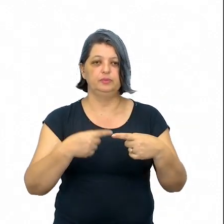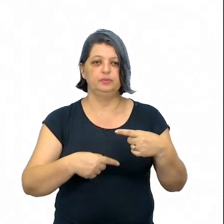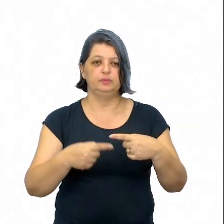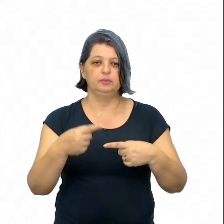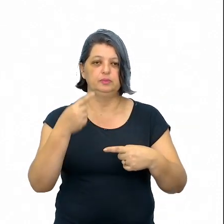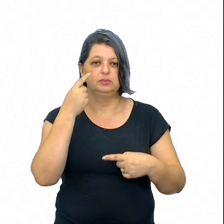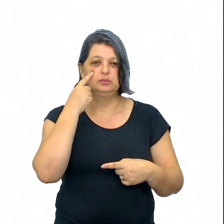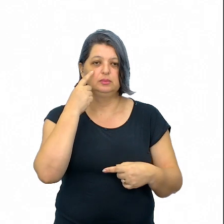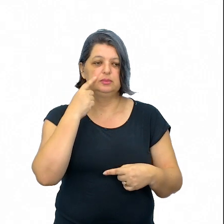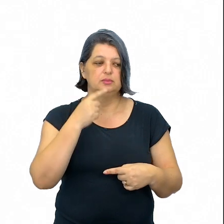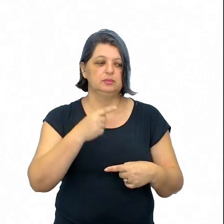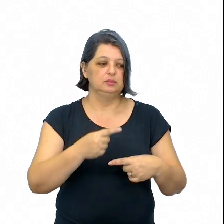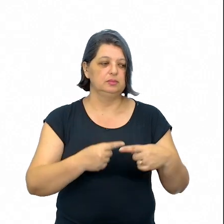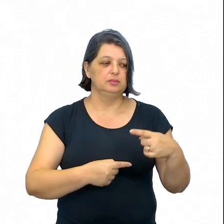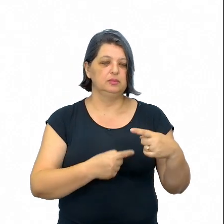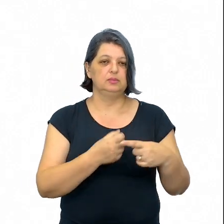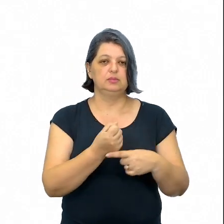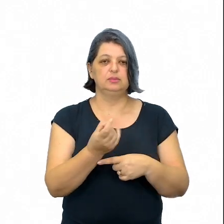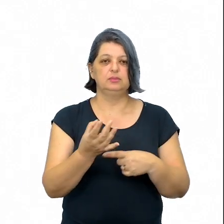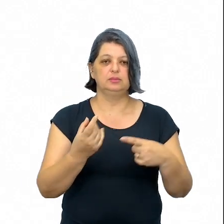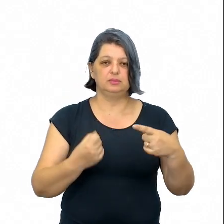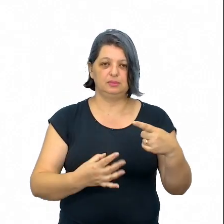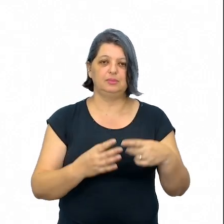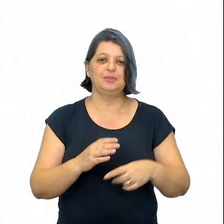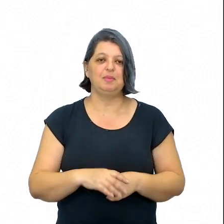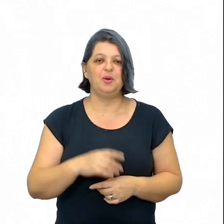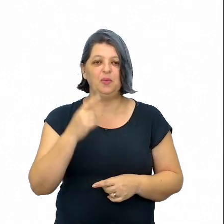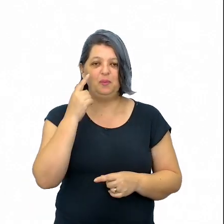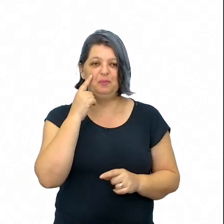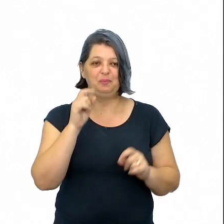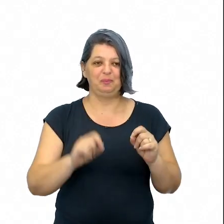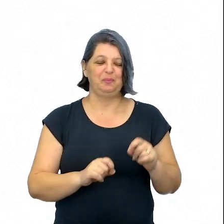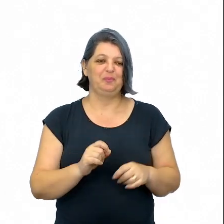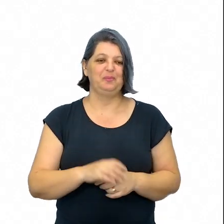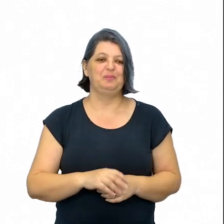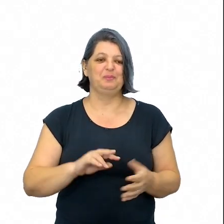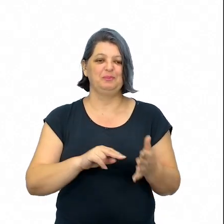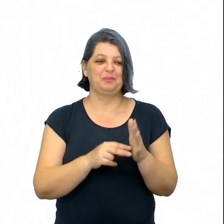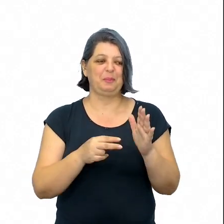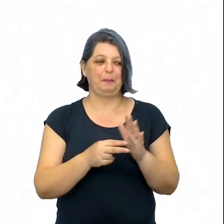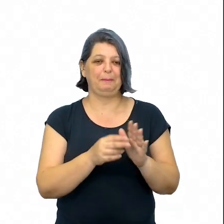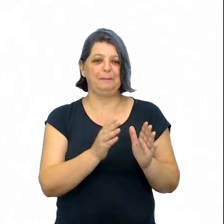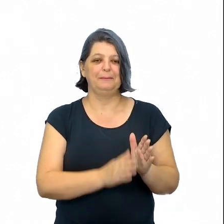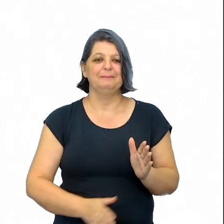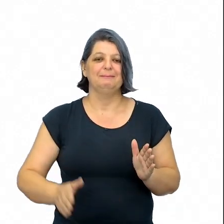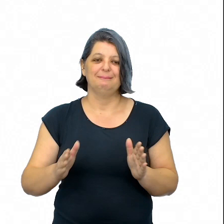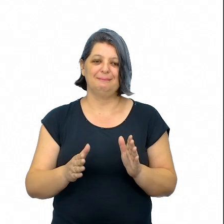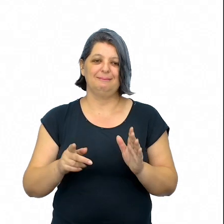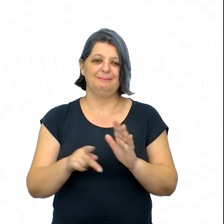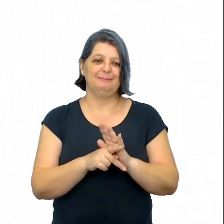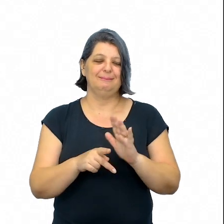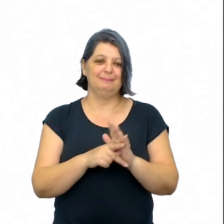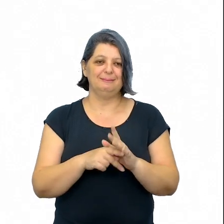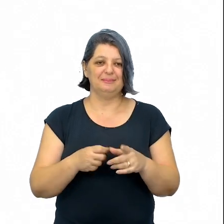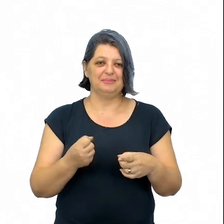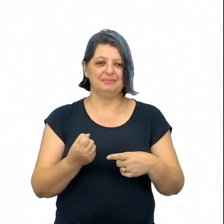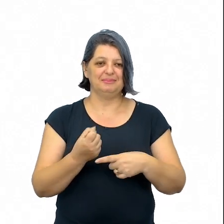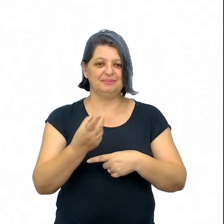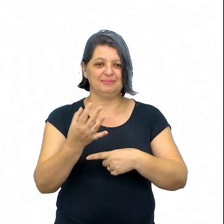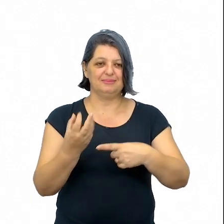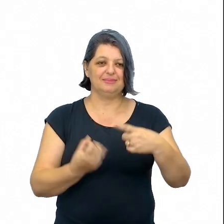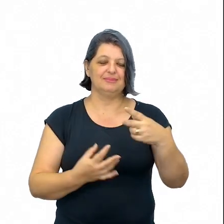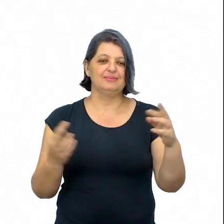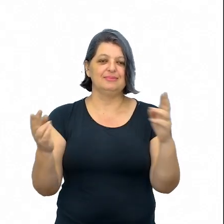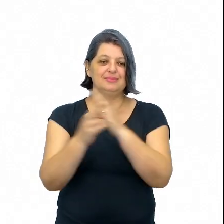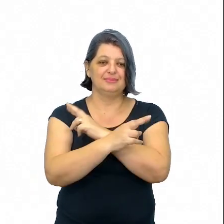o significado de fração. Identificar a fração como significado de partes de inteiro. Relacionar frações